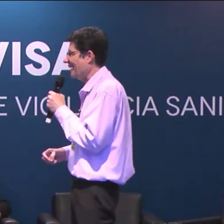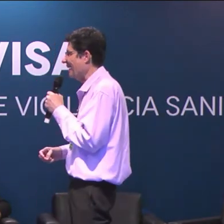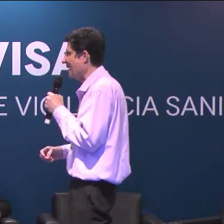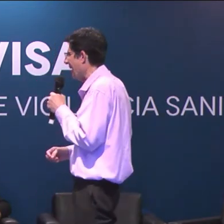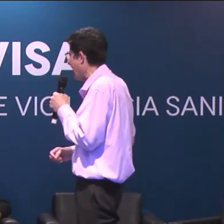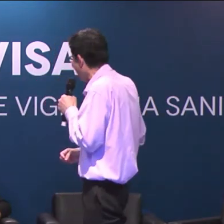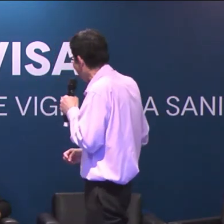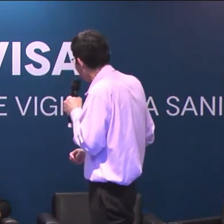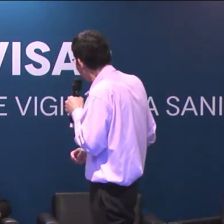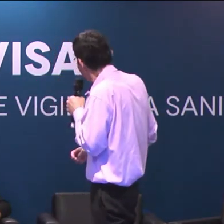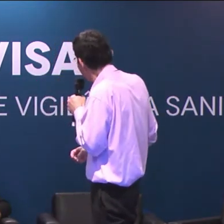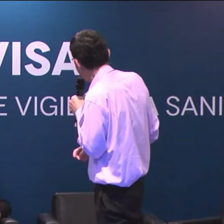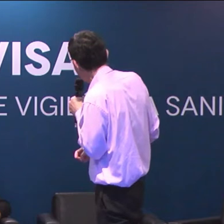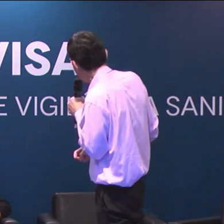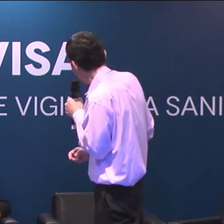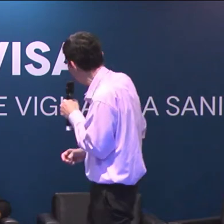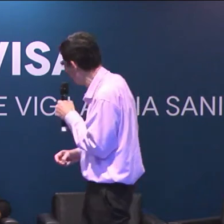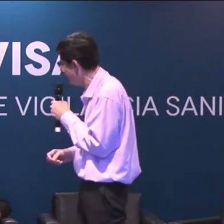alegre, né?